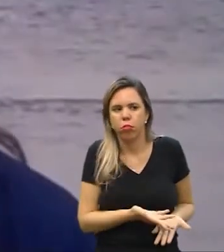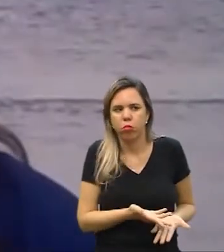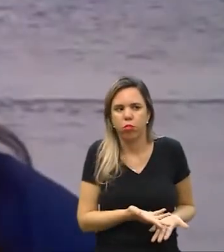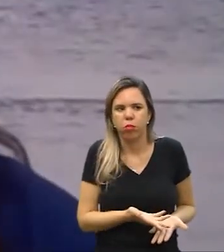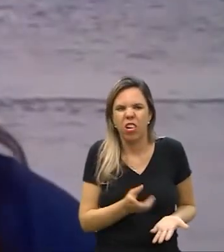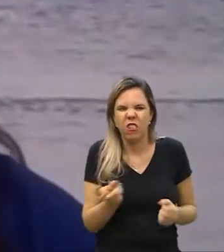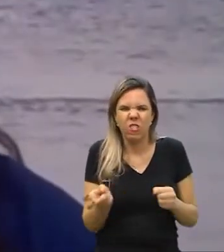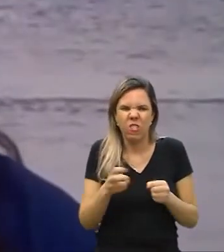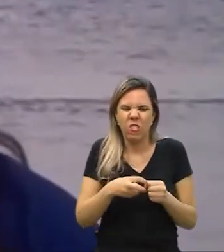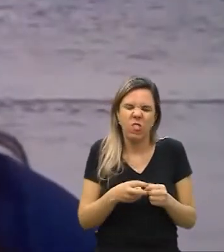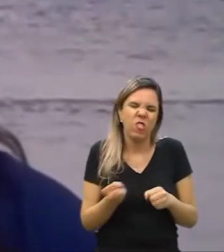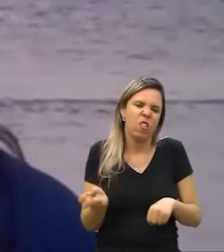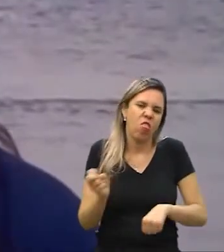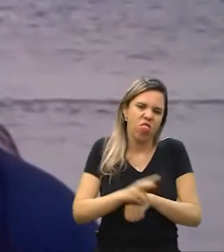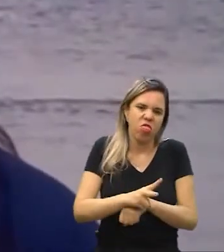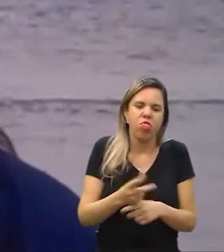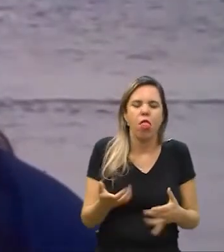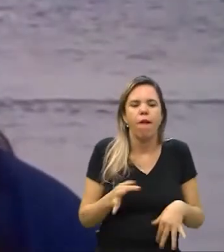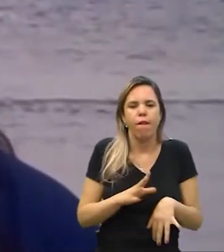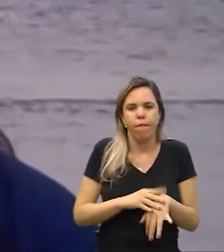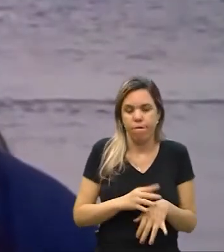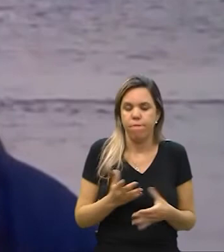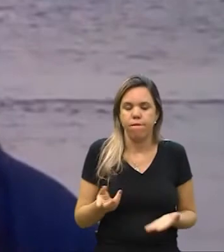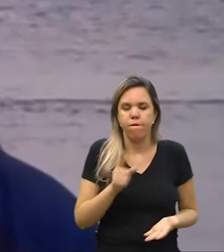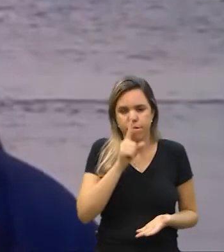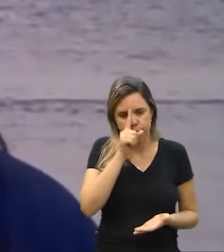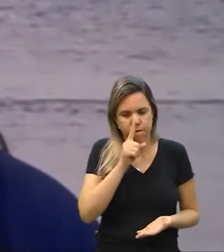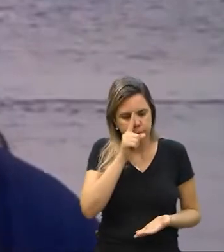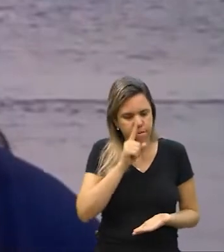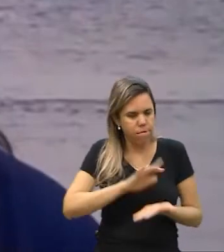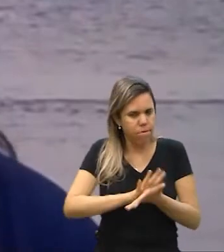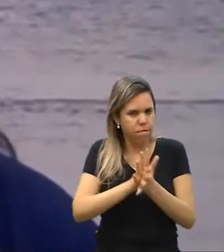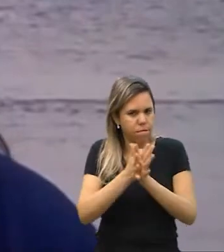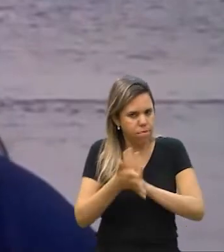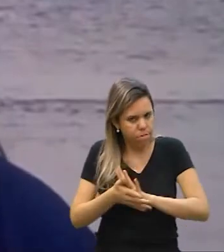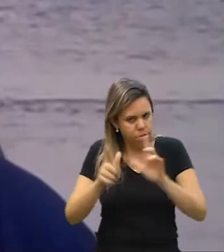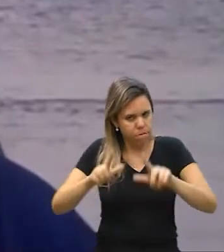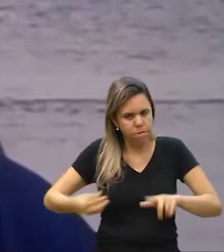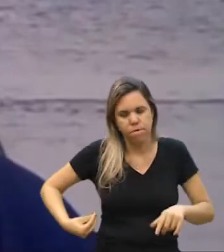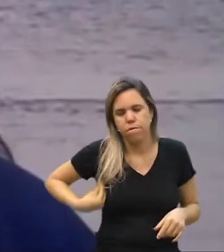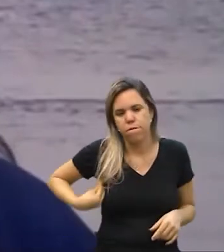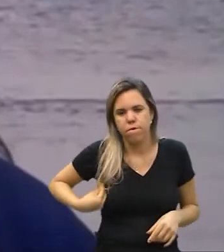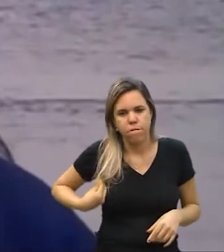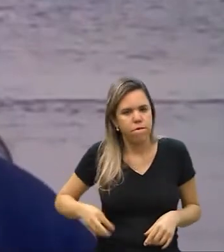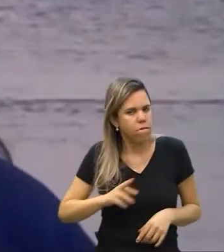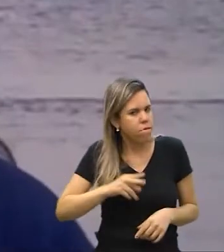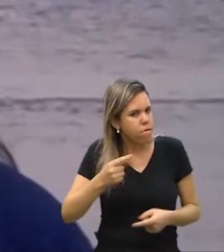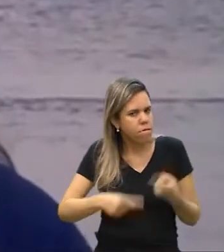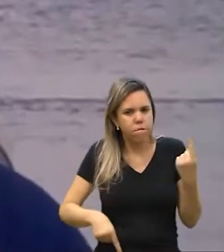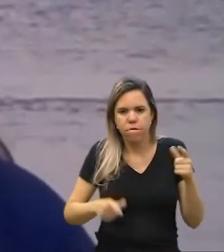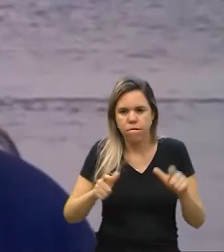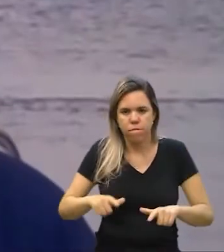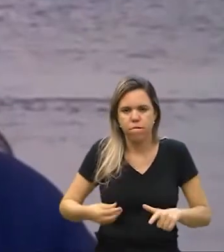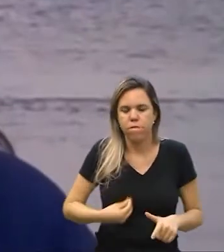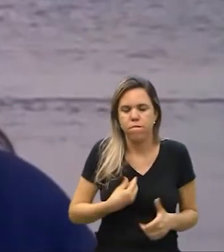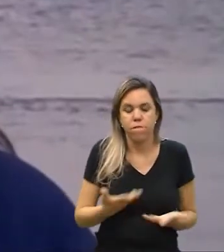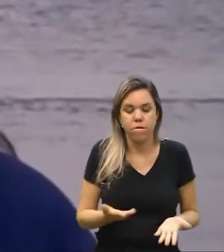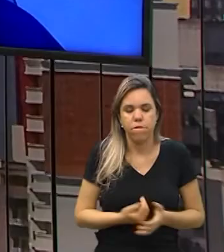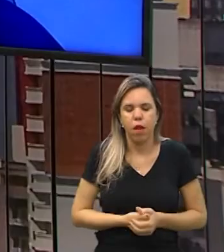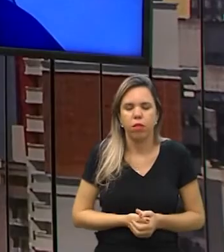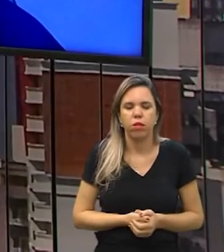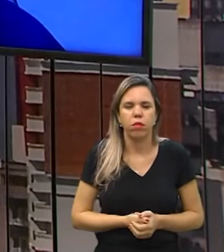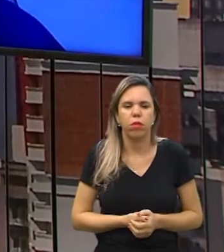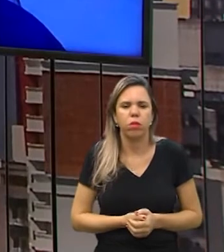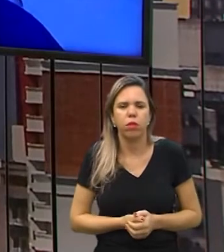como ele é venenoso também, ele acaba destruindo o ambiente que ele está, que não era o lugar